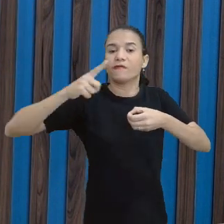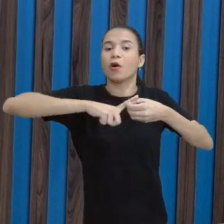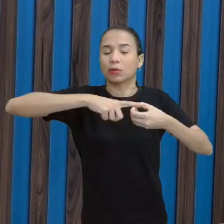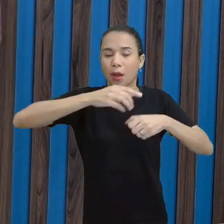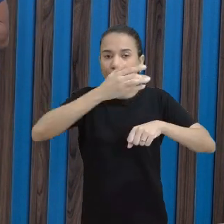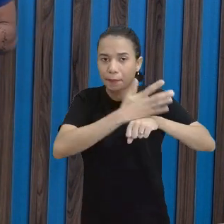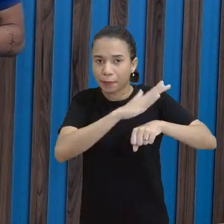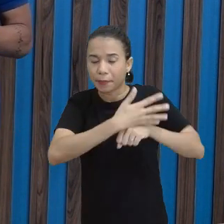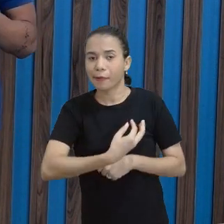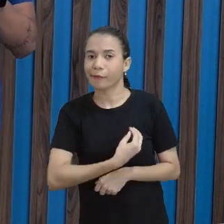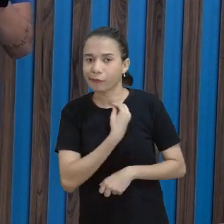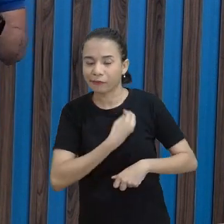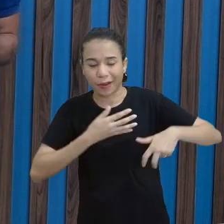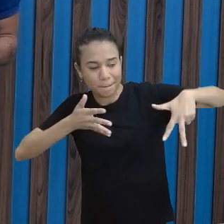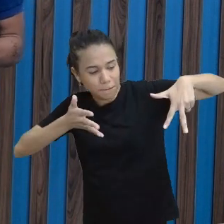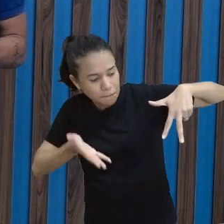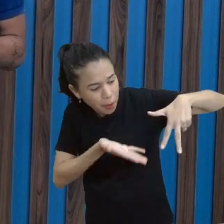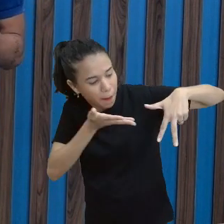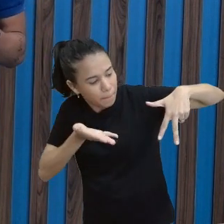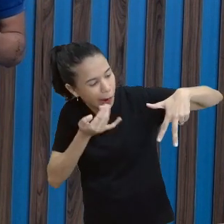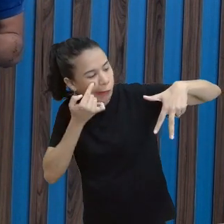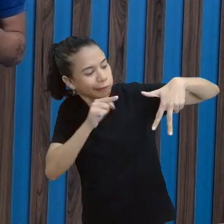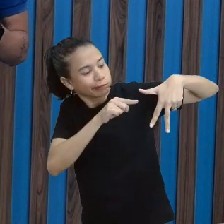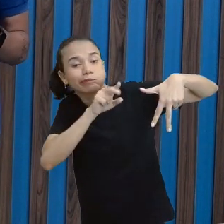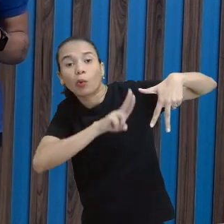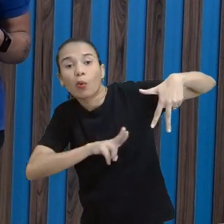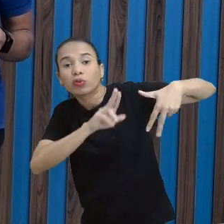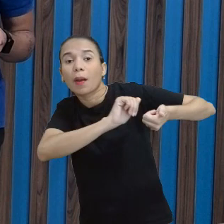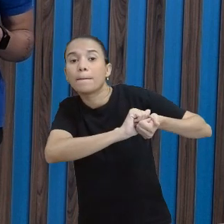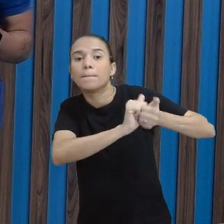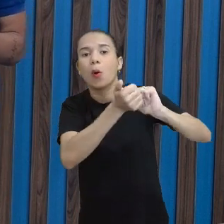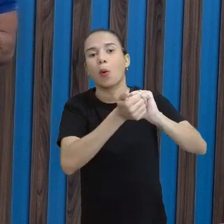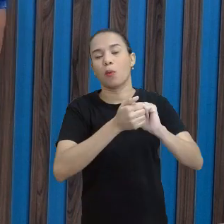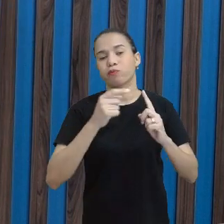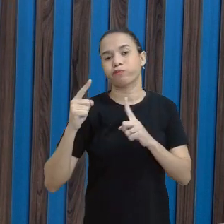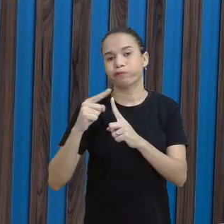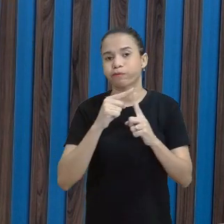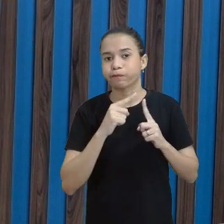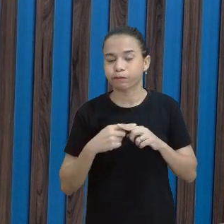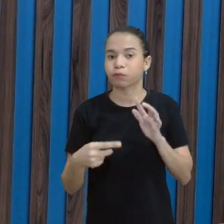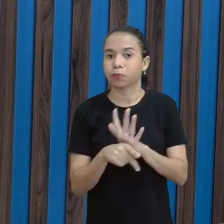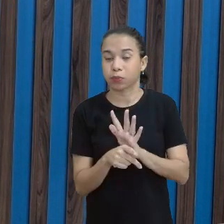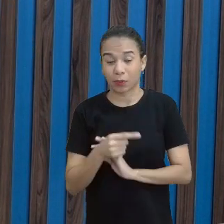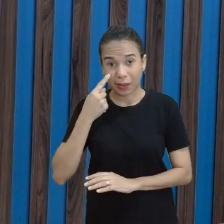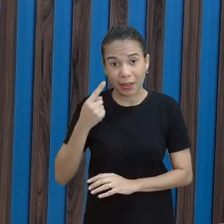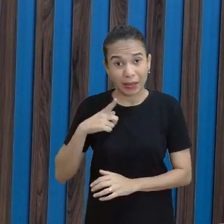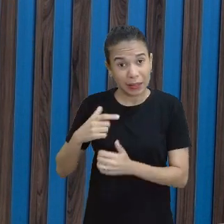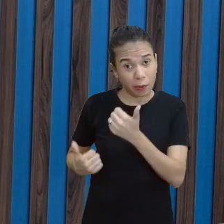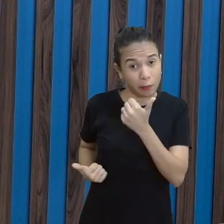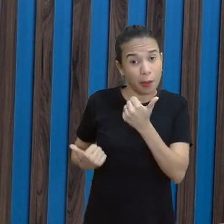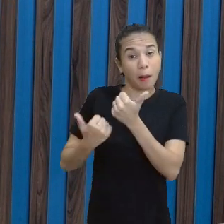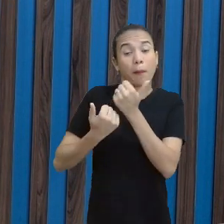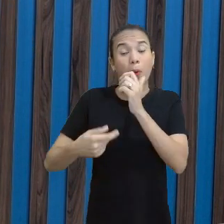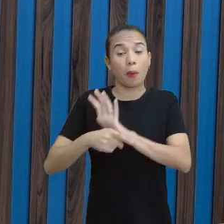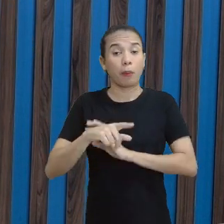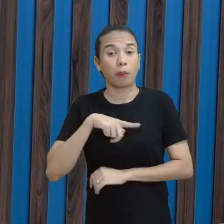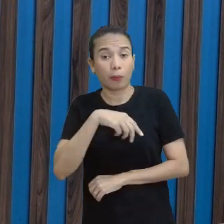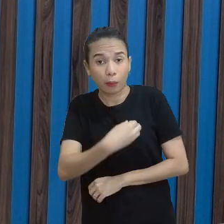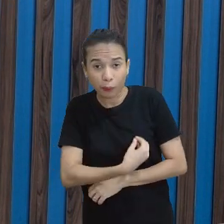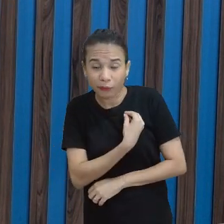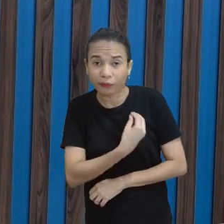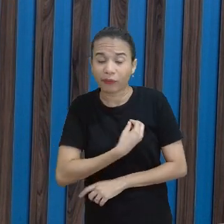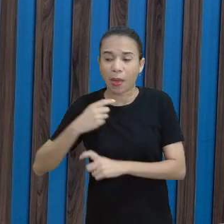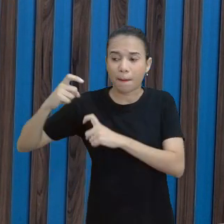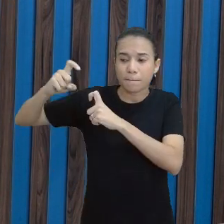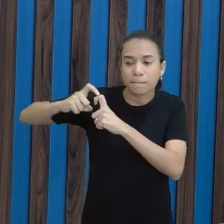essa reabilitação também através do esporte. Então, se contava com a ajuda